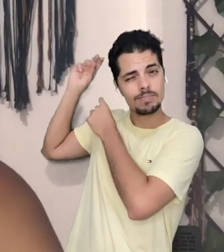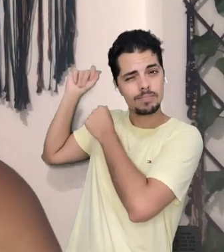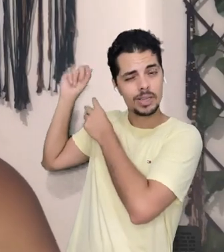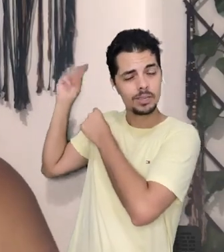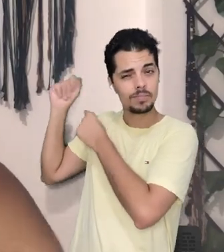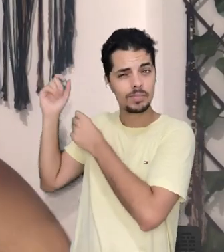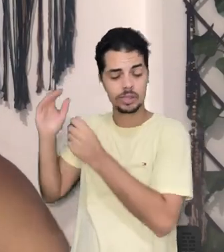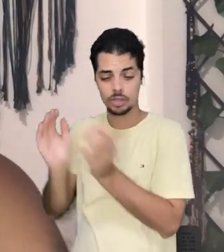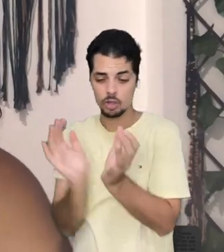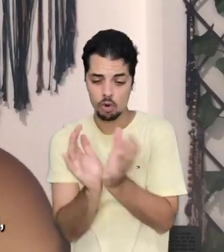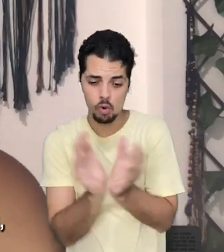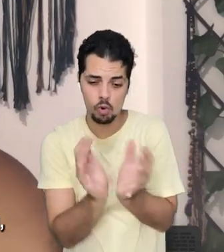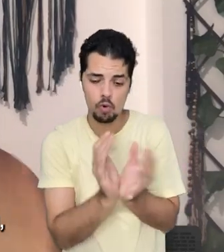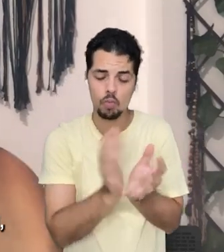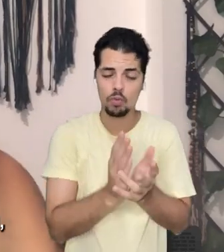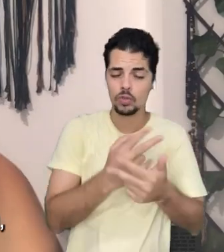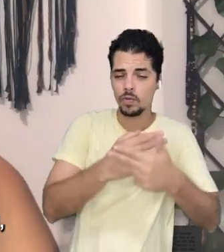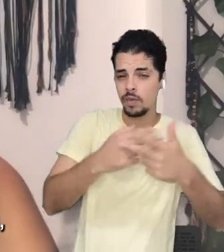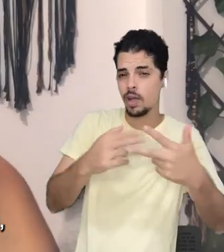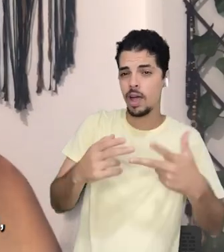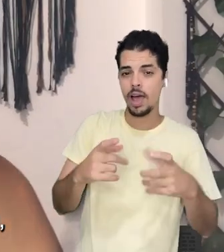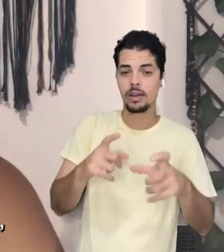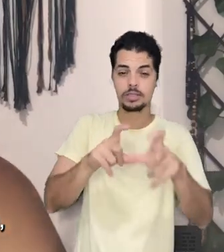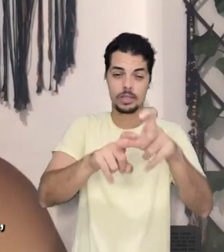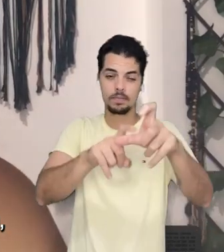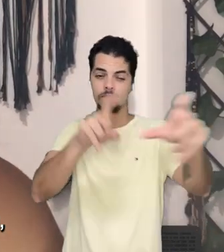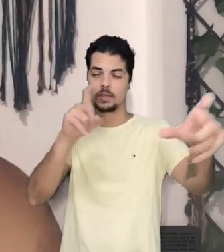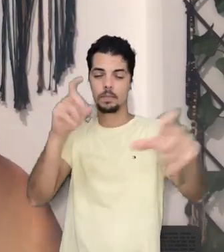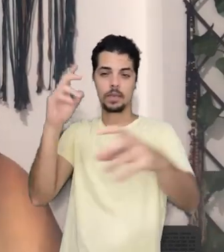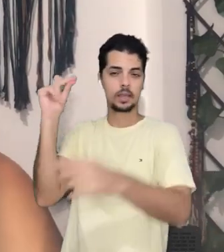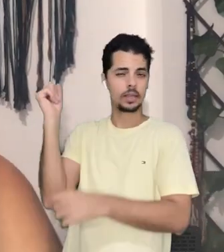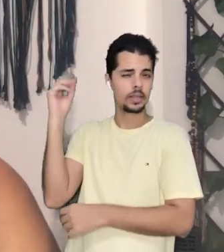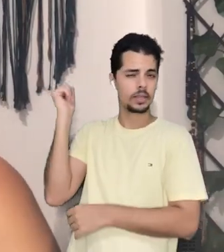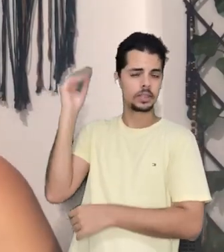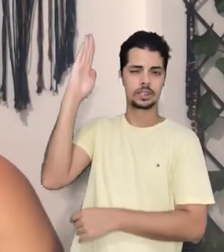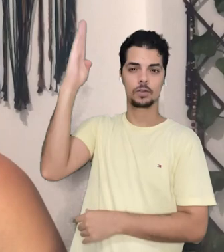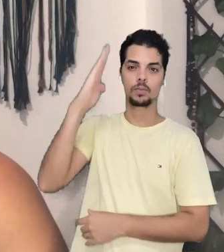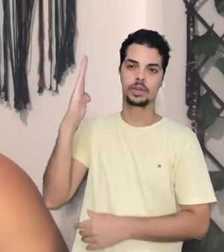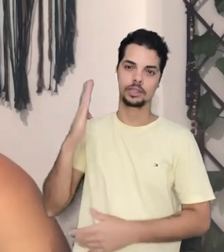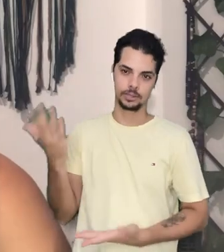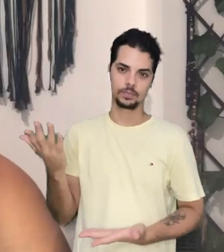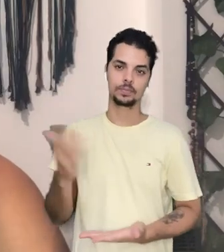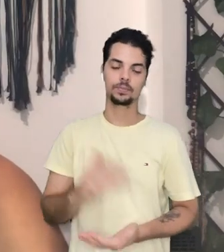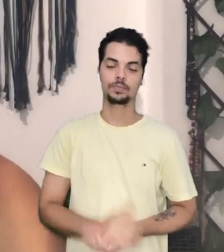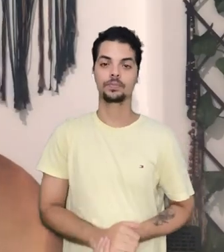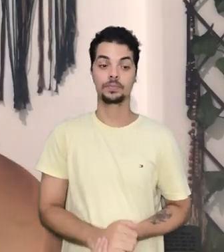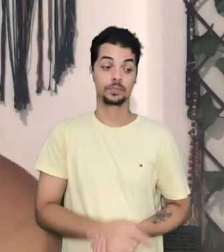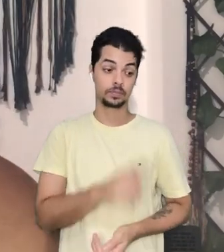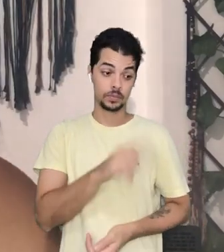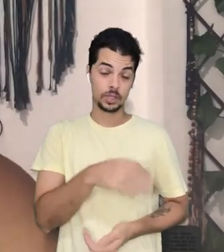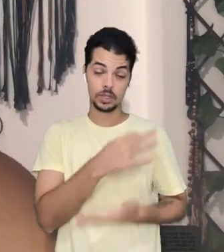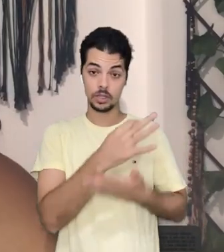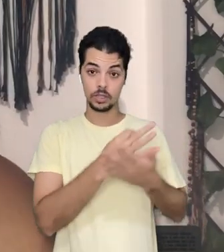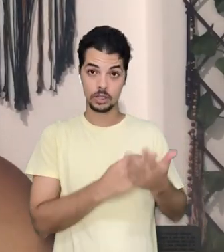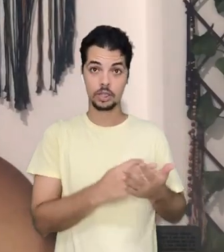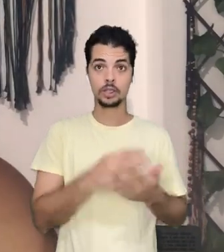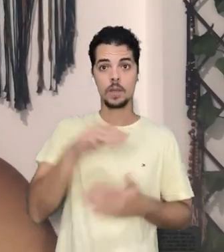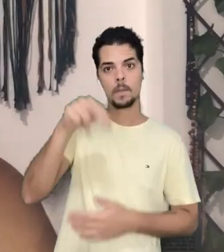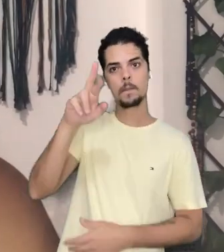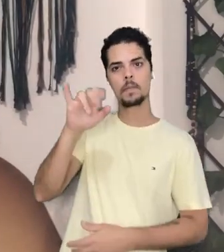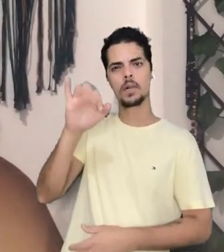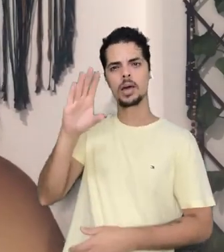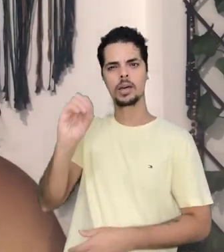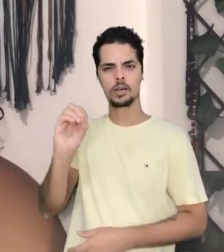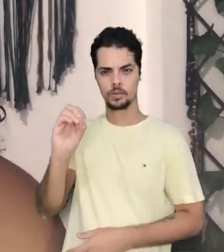do Brasil. Bem, esse texto, que é do Mark Hetzman, nos instiga a realizar várias reflexões em torno